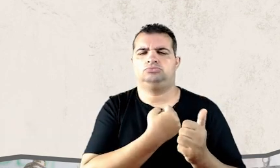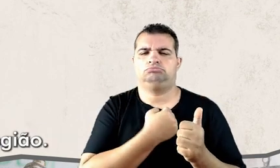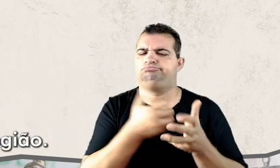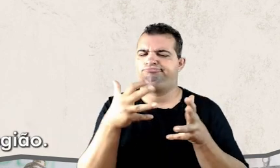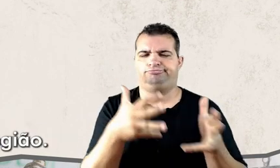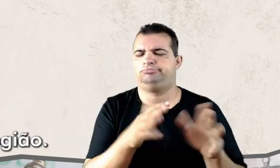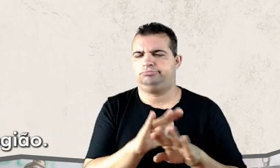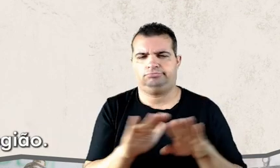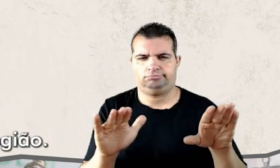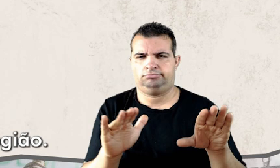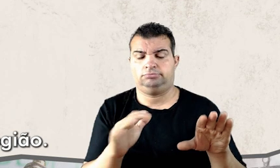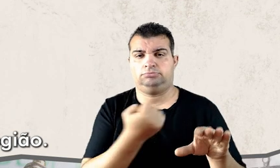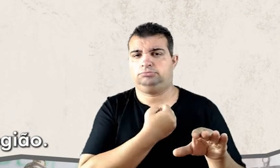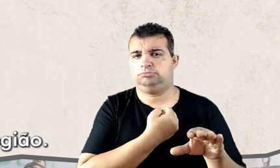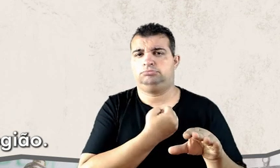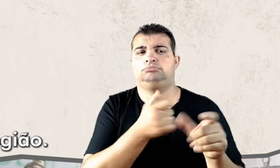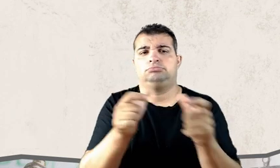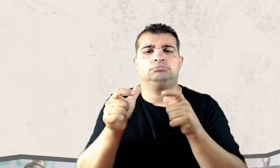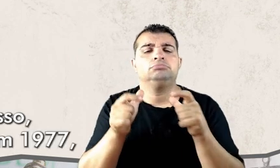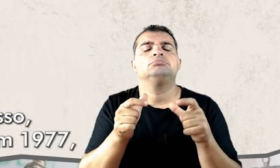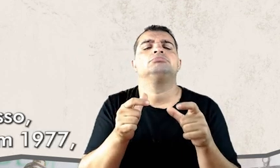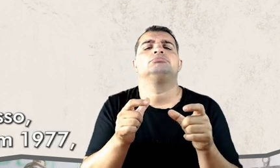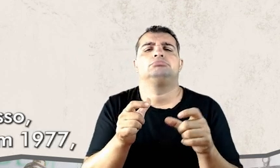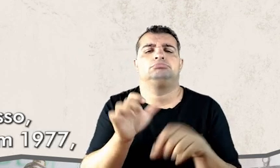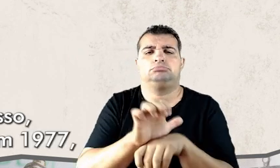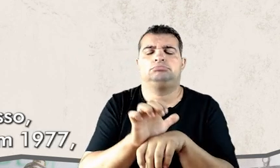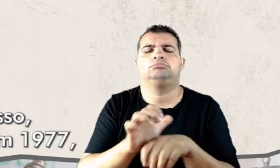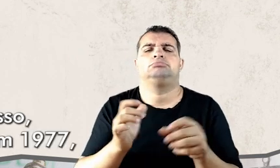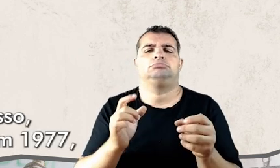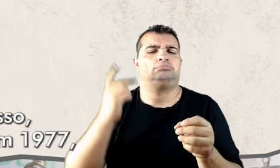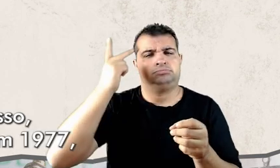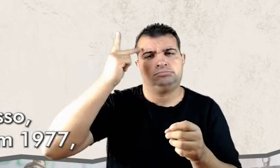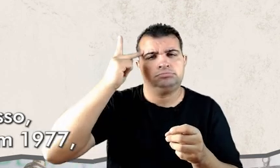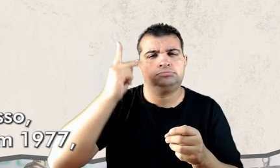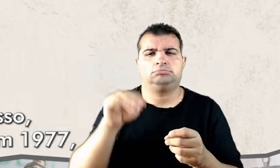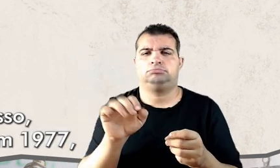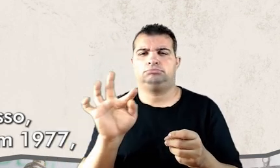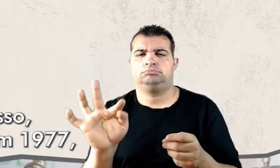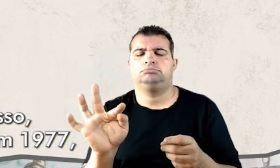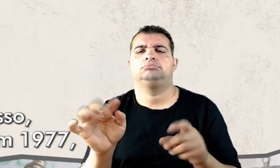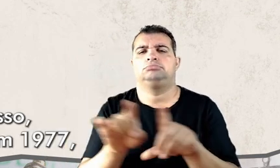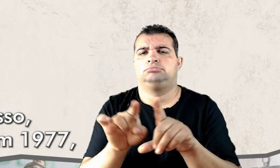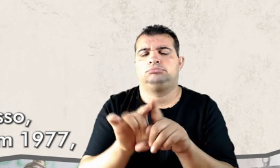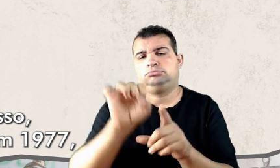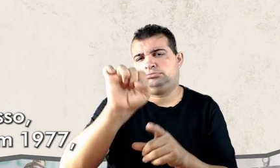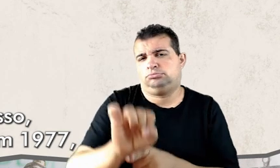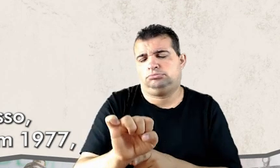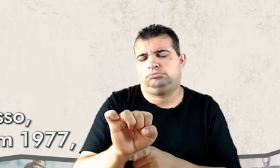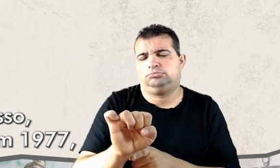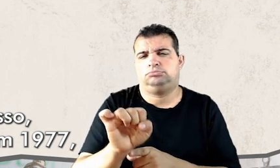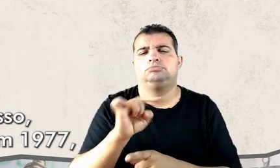você. E ele é um número para cada região. Aqui era São Paulo, Mato Grosso, Mato Grosso do Sul, e eu recebo